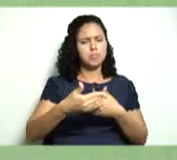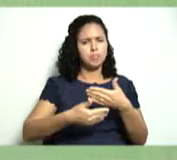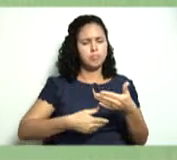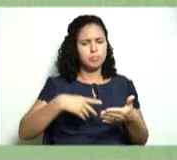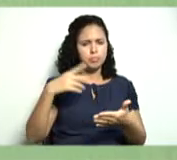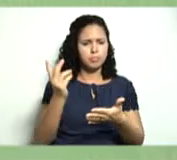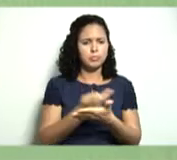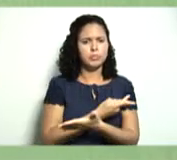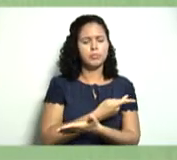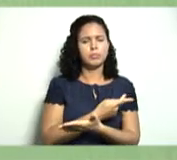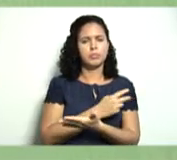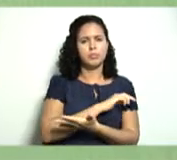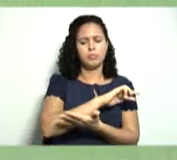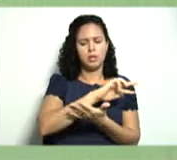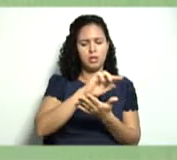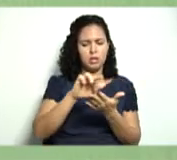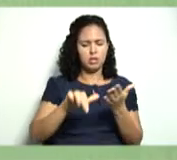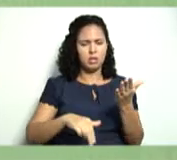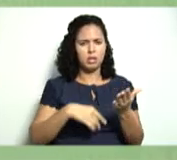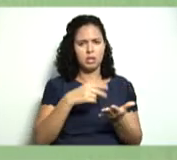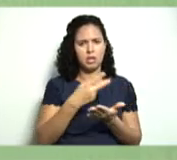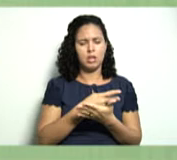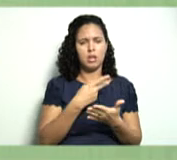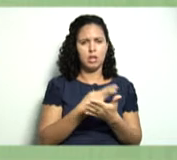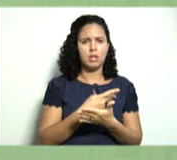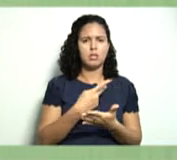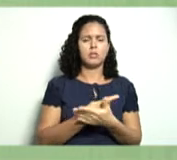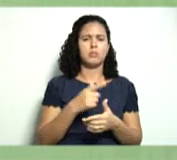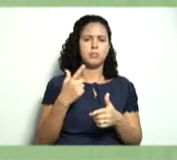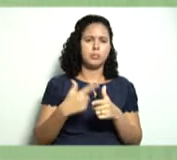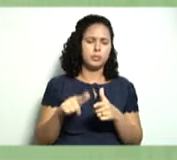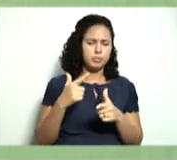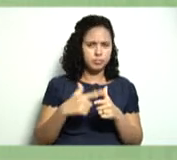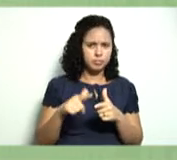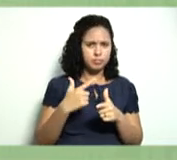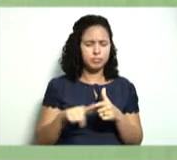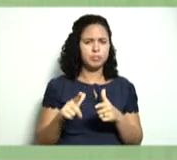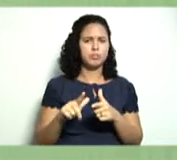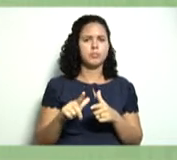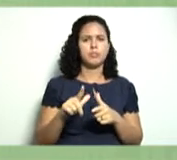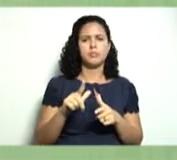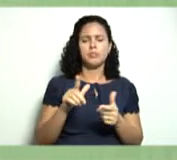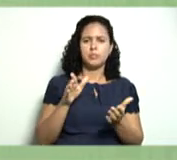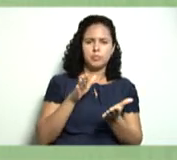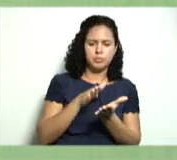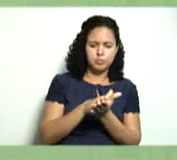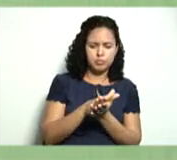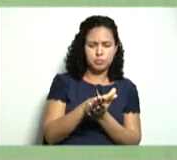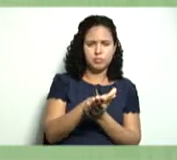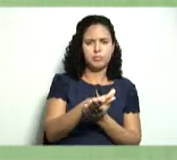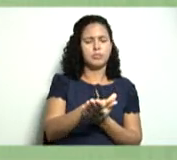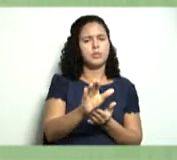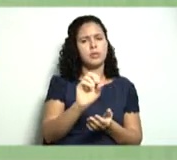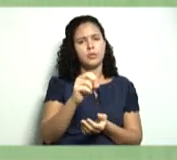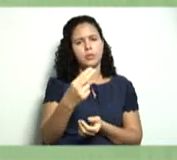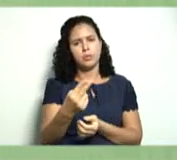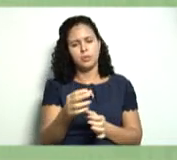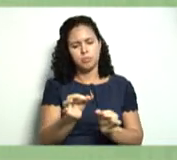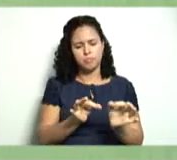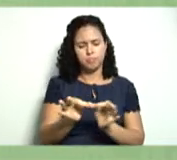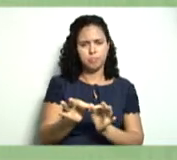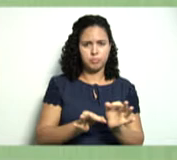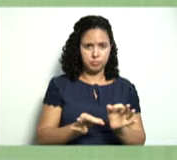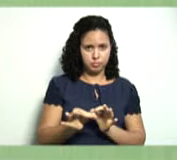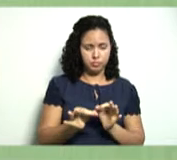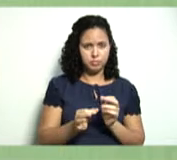aparecem diversos erros né diversos problemas ou é a impressora ou é a questão de configuração